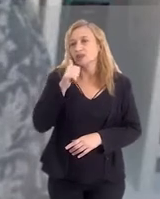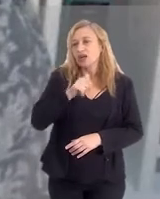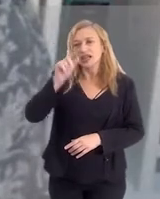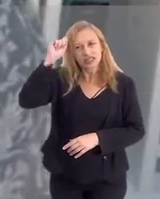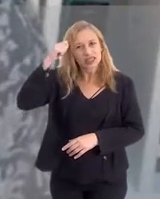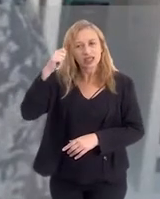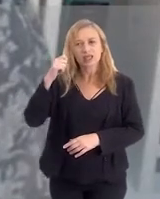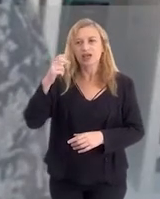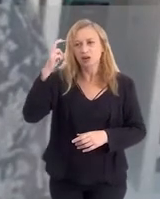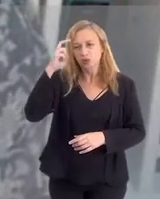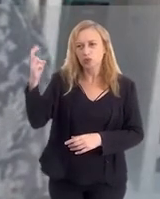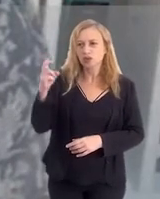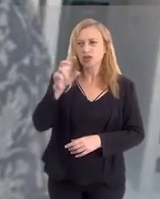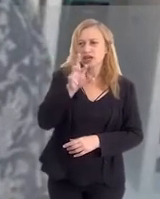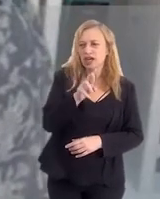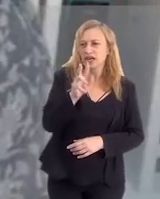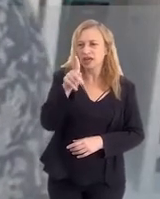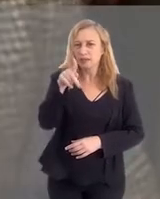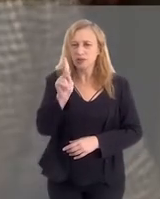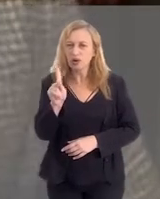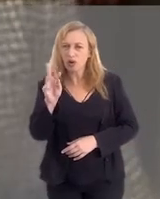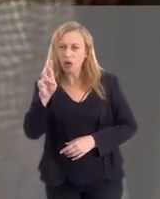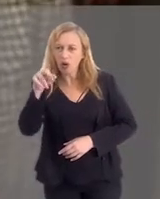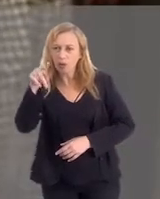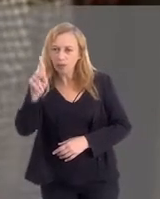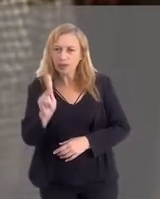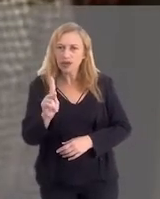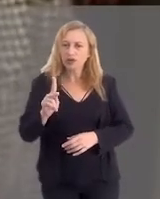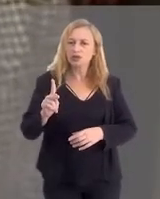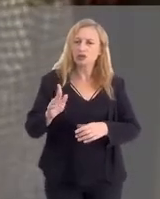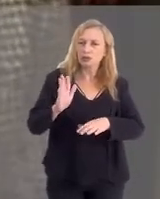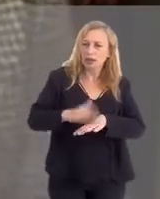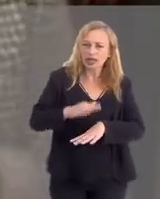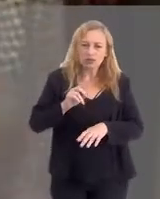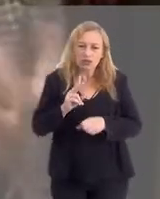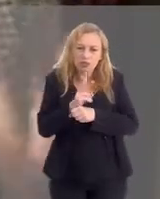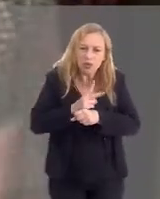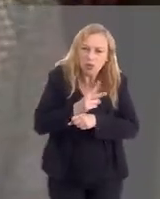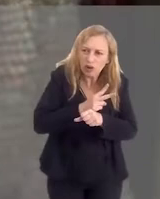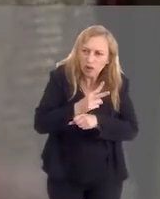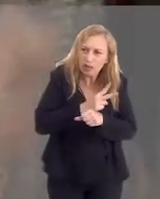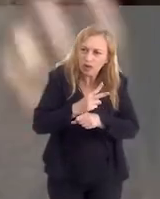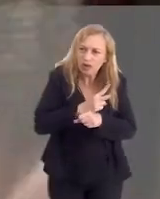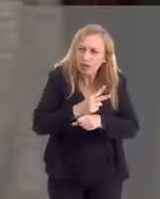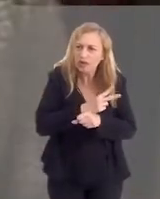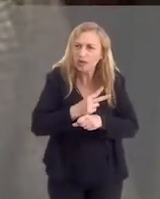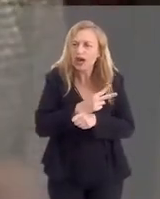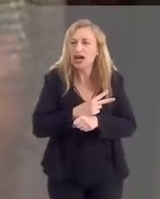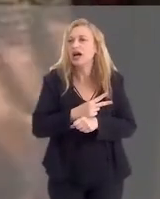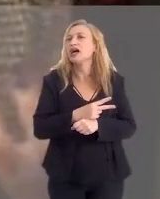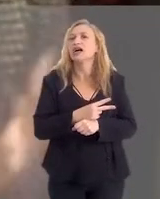mulheres negras na cultura hip-hop, eram muitas, eram invisibilizadas. E quanto mais eu ia buscar isso,